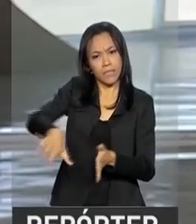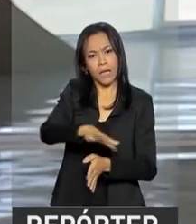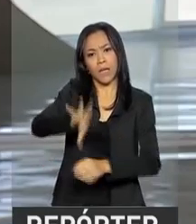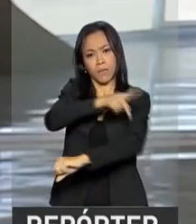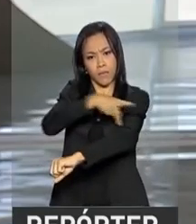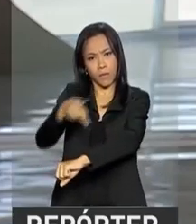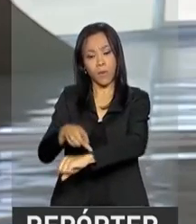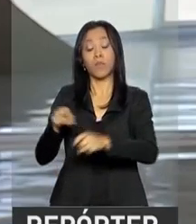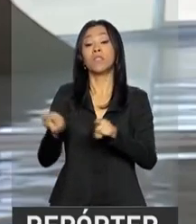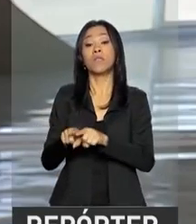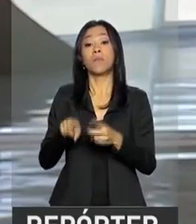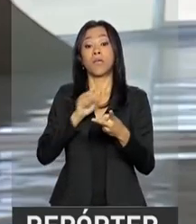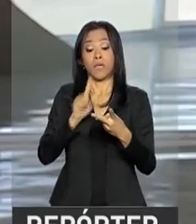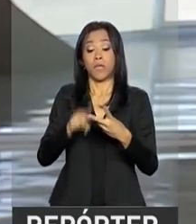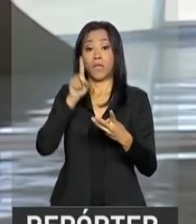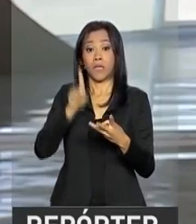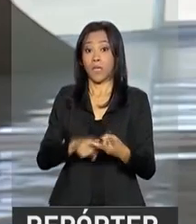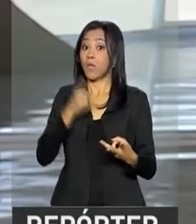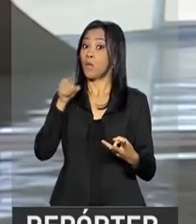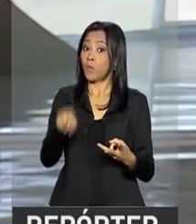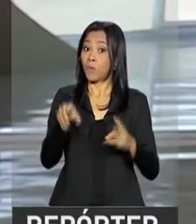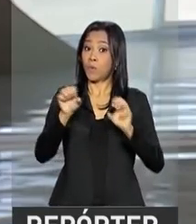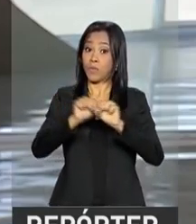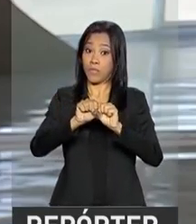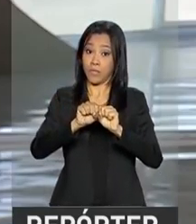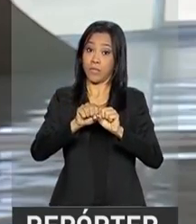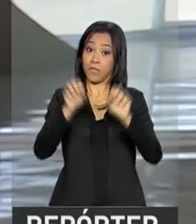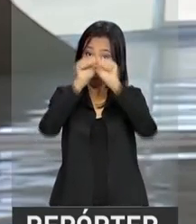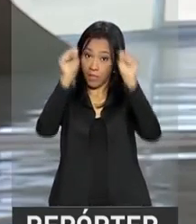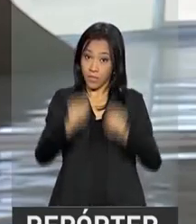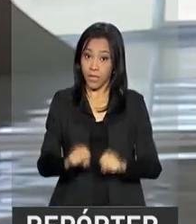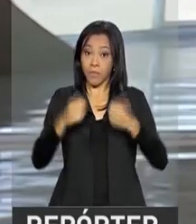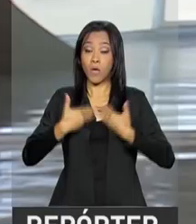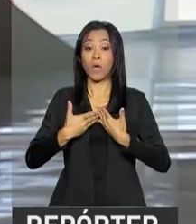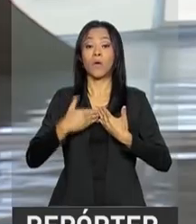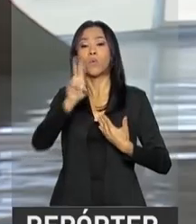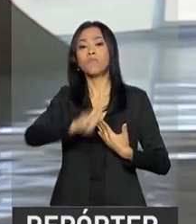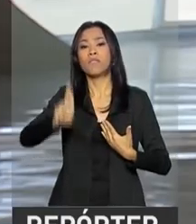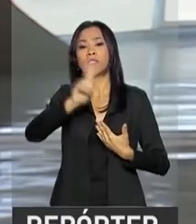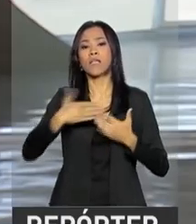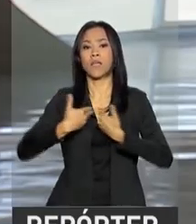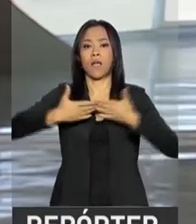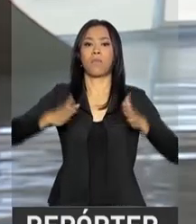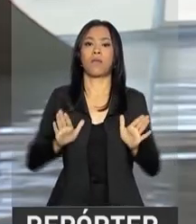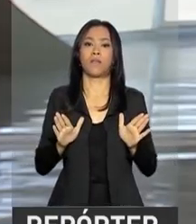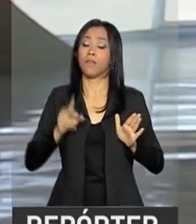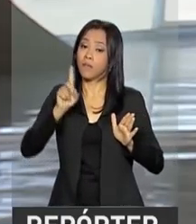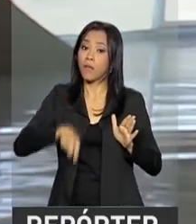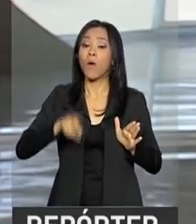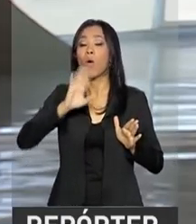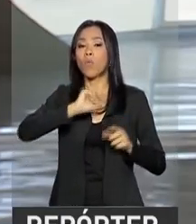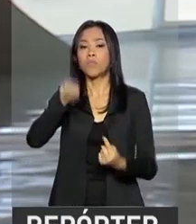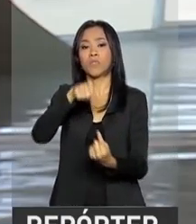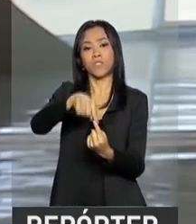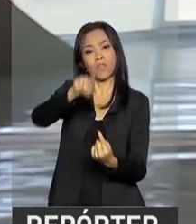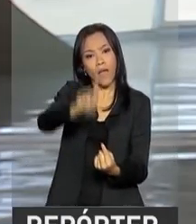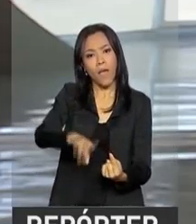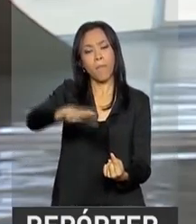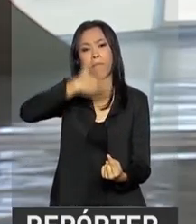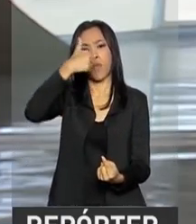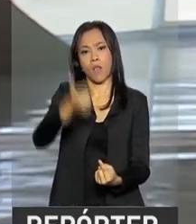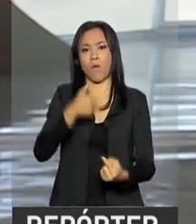e ao sistema universidade aberta do brasil o objetivo principal é a melhoria da qualidade da formação